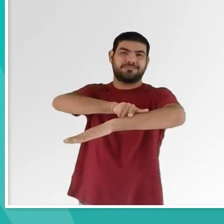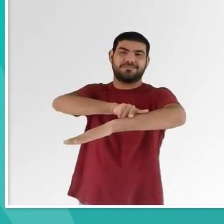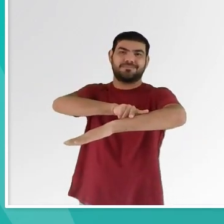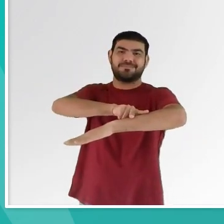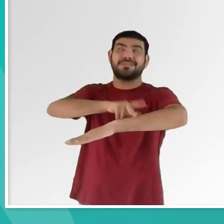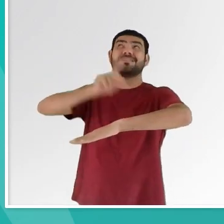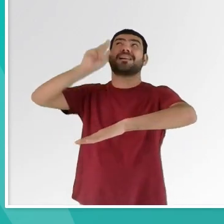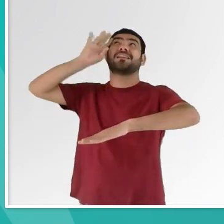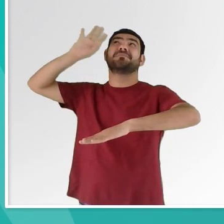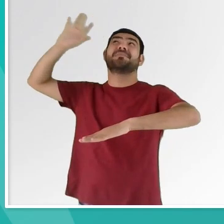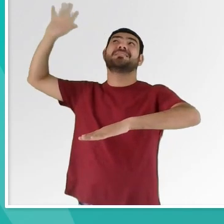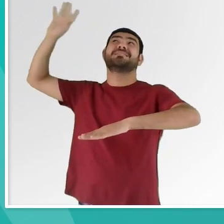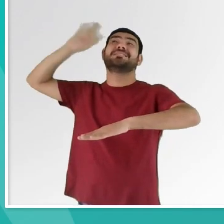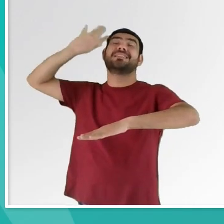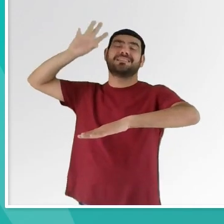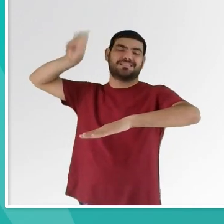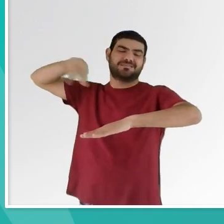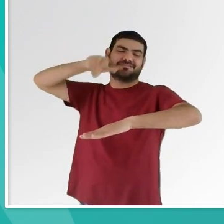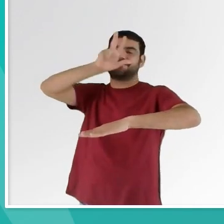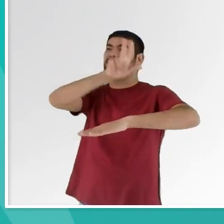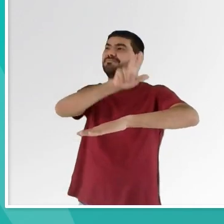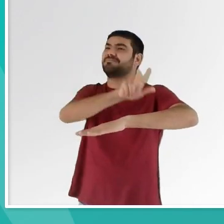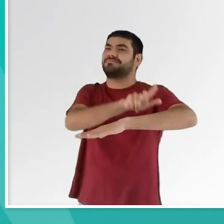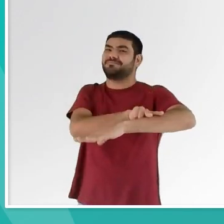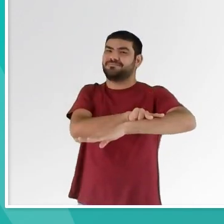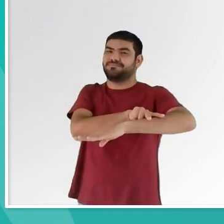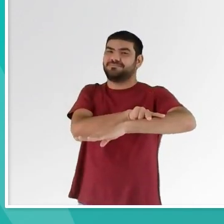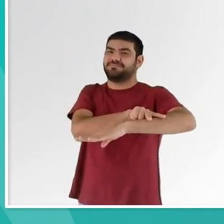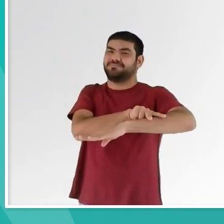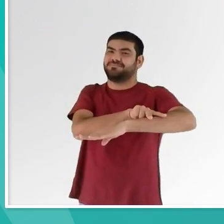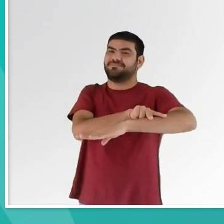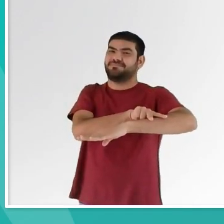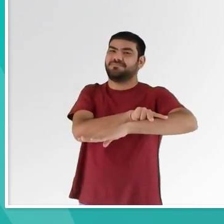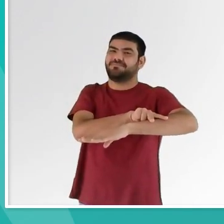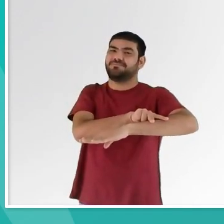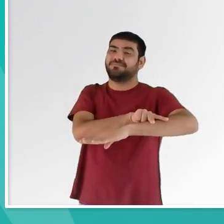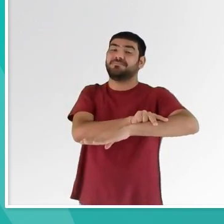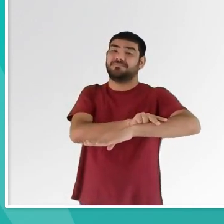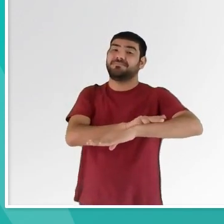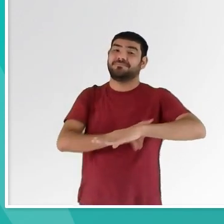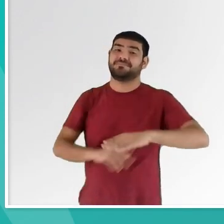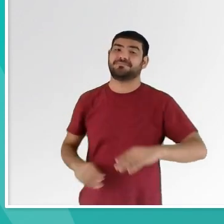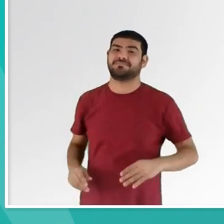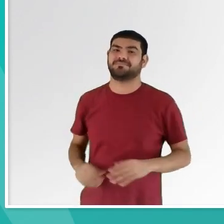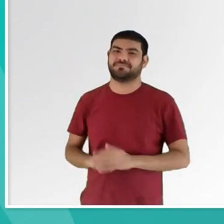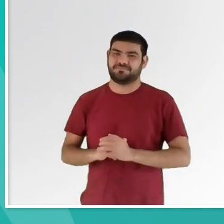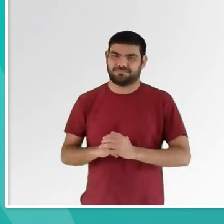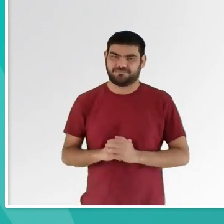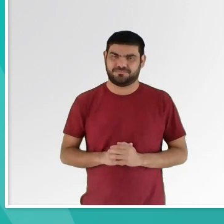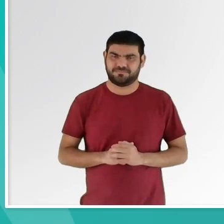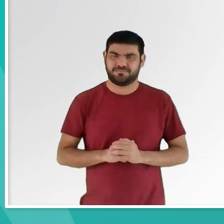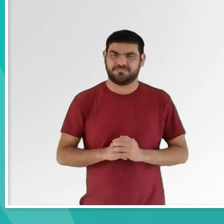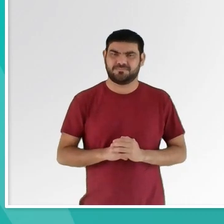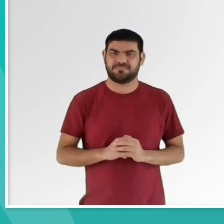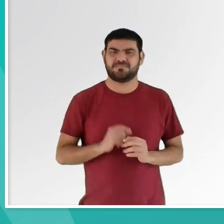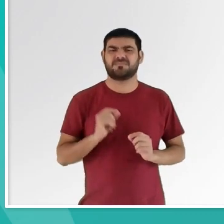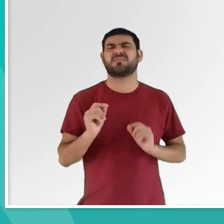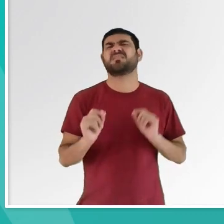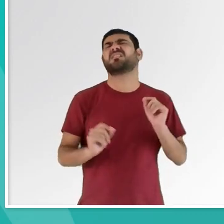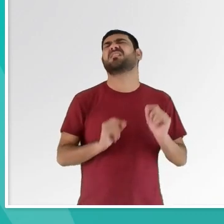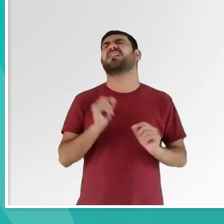imaginando isso. E ele colocou através do desenho. Então, é o desenho de imaginação. O que é um desenho de